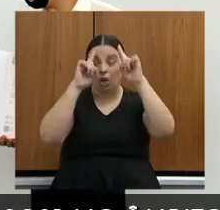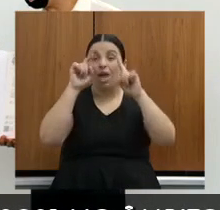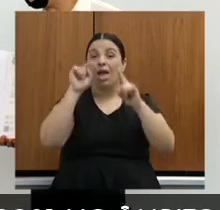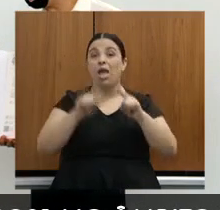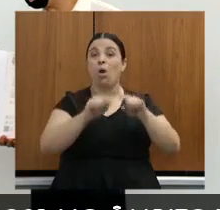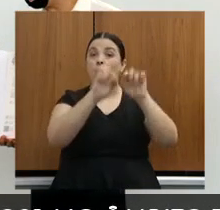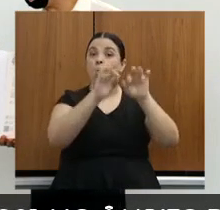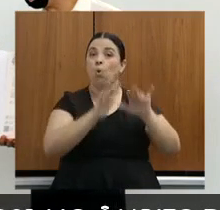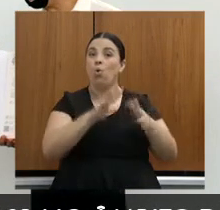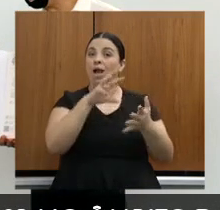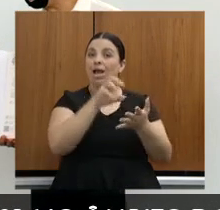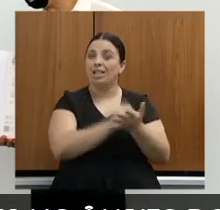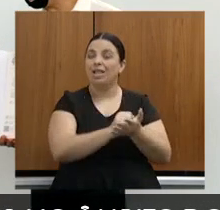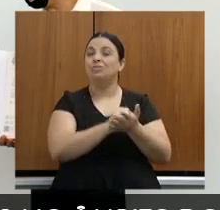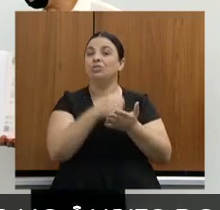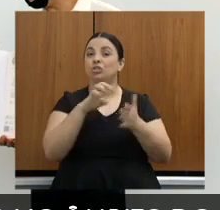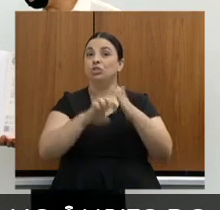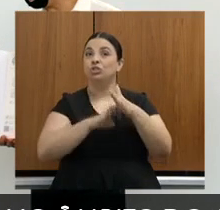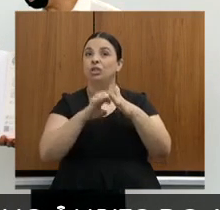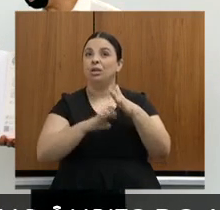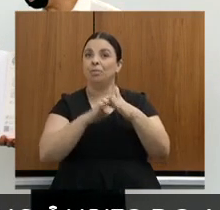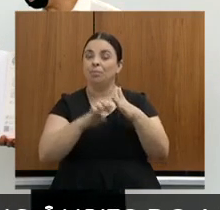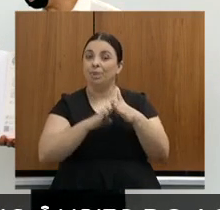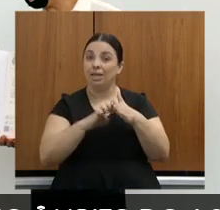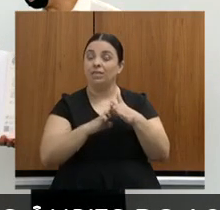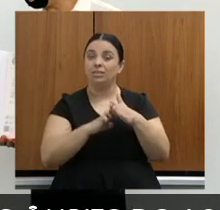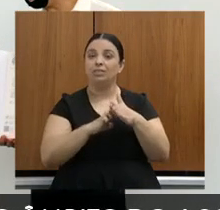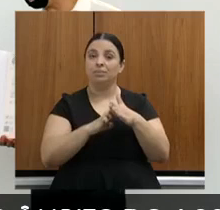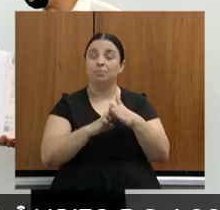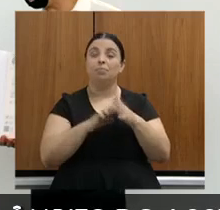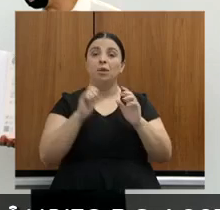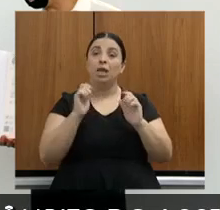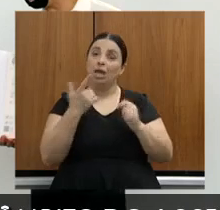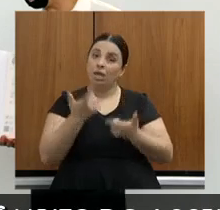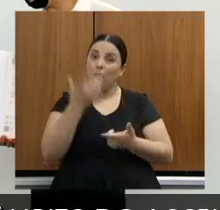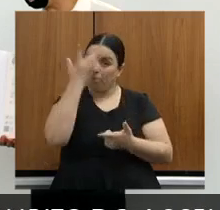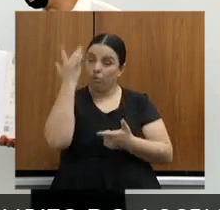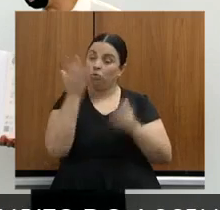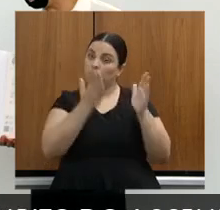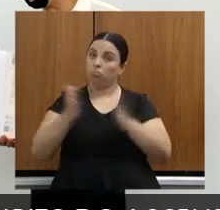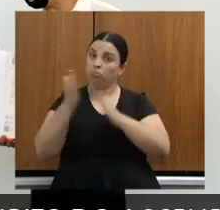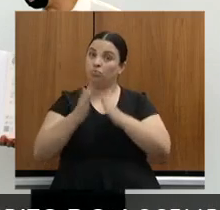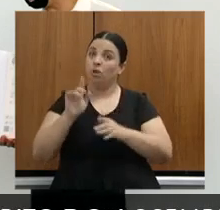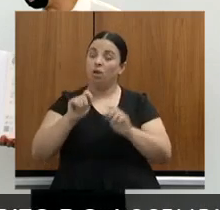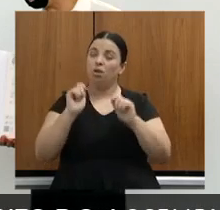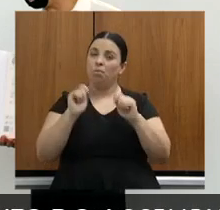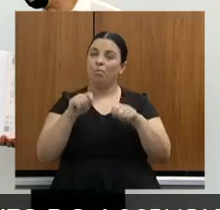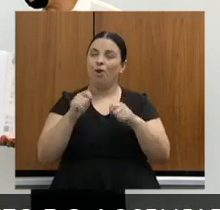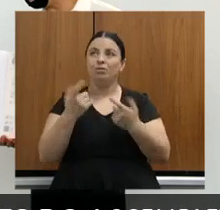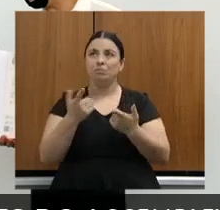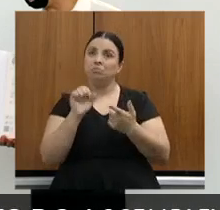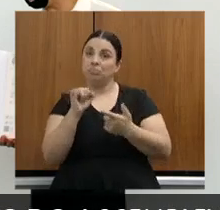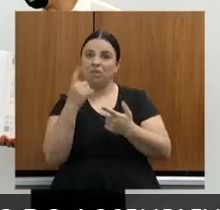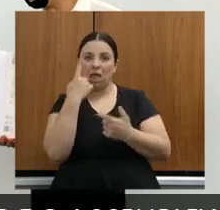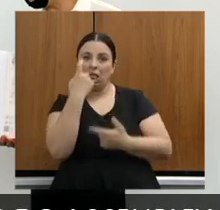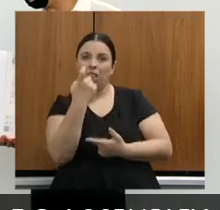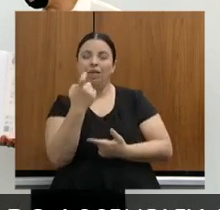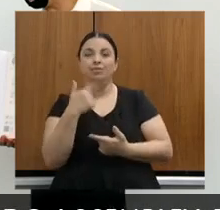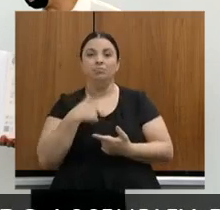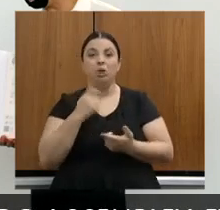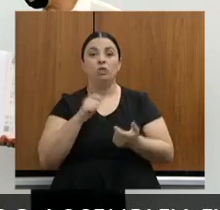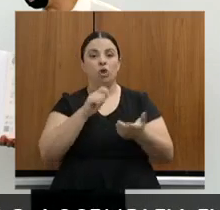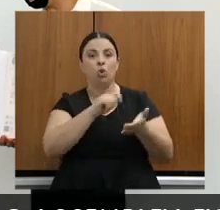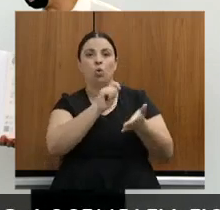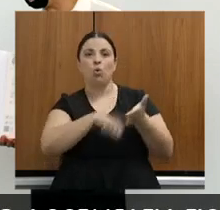de empresas de reflorestamento para que possa é o produtor possa quando do interesse dele e